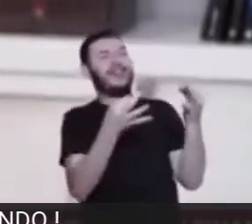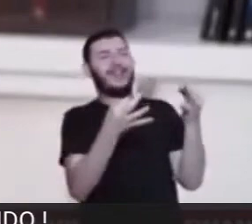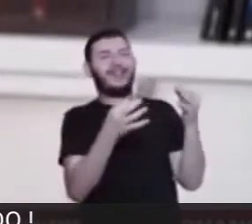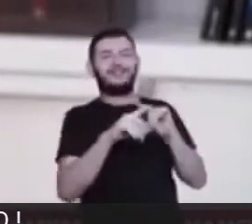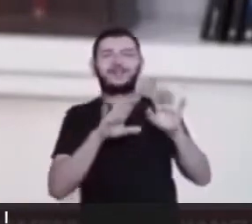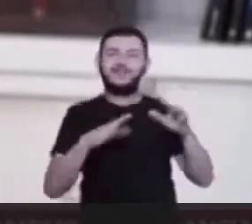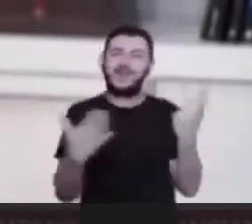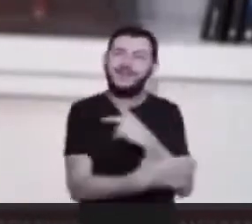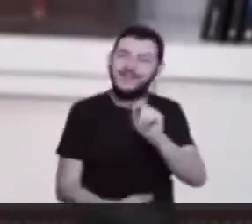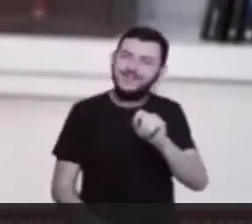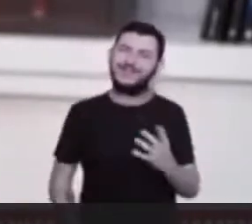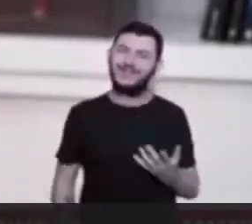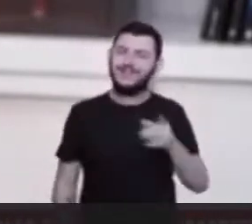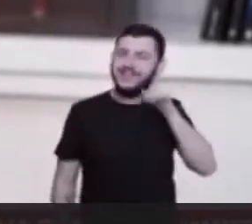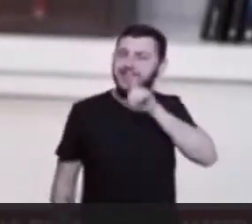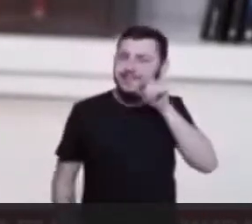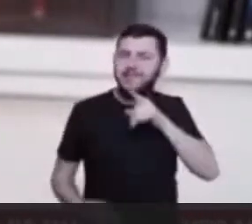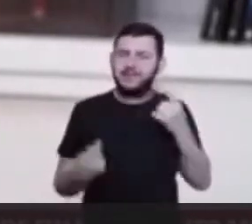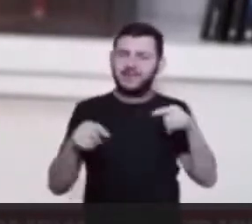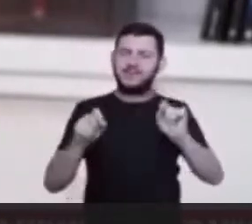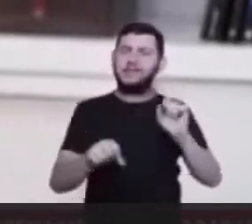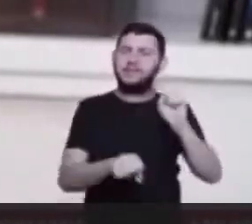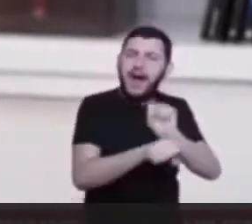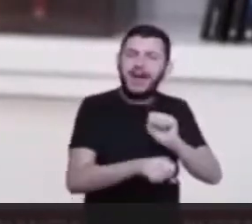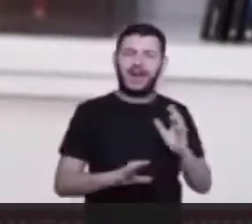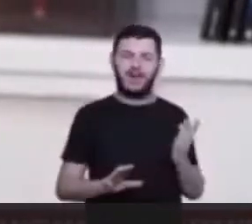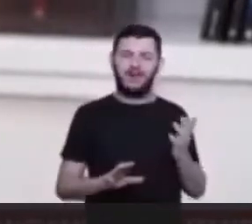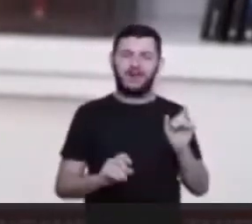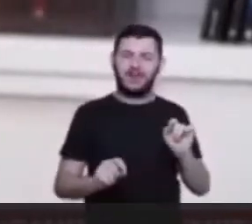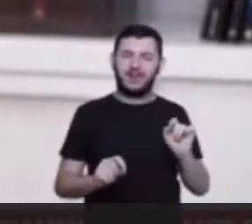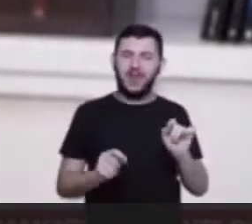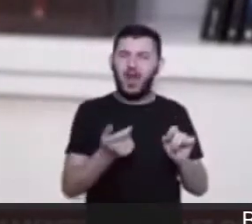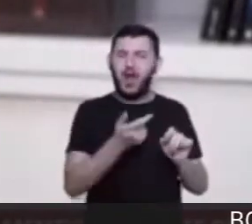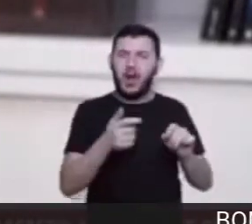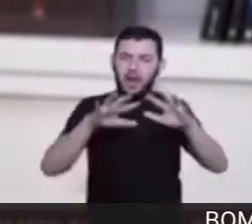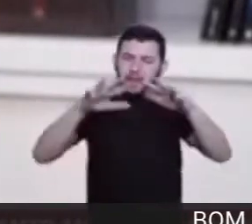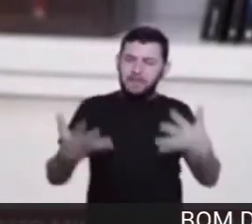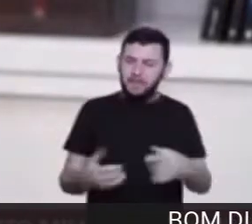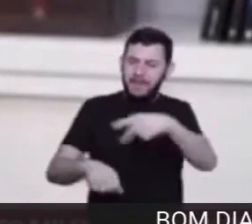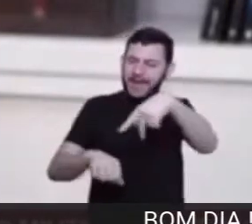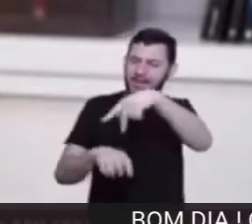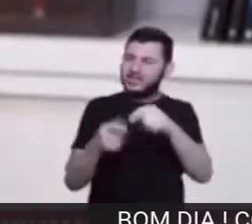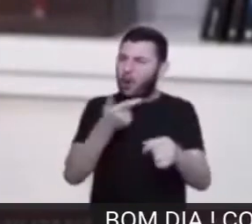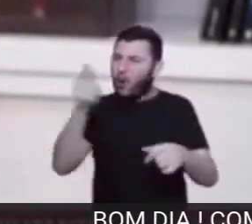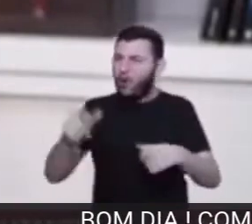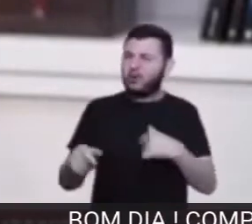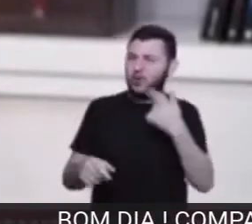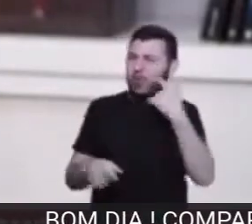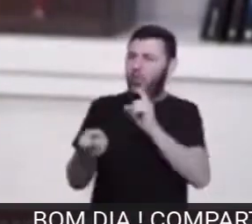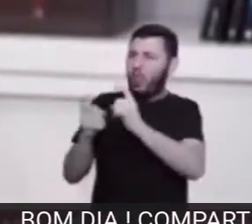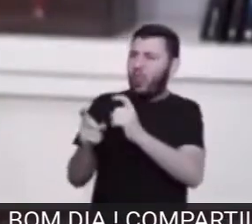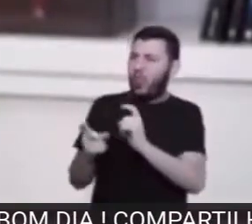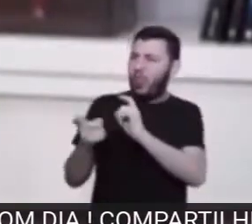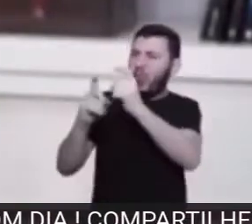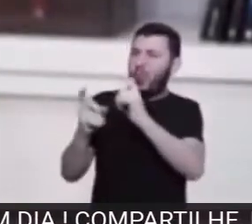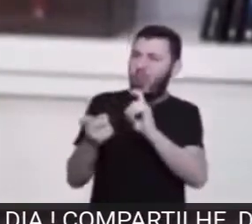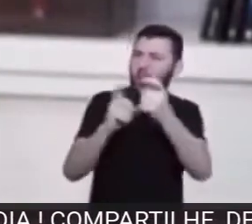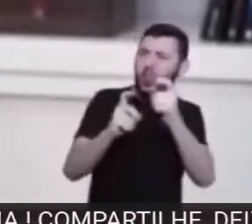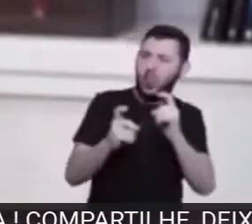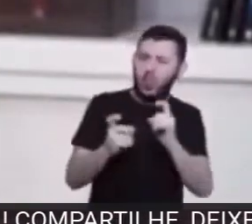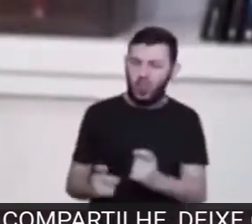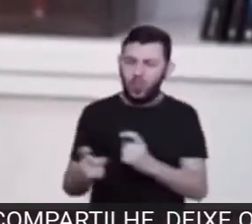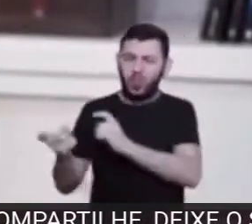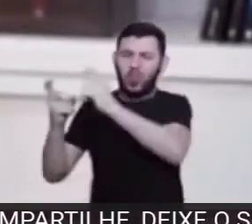cuidar dos Estados Unidos e permitir que os outros também tratem dos seus problemas. Essa história deles criar lei